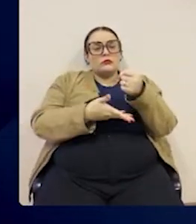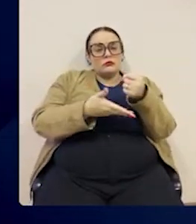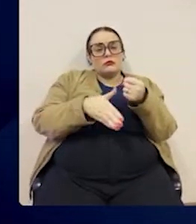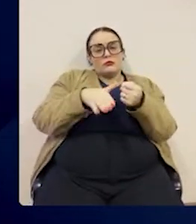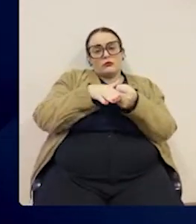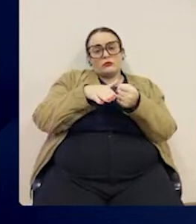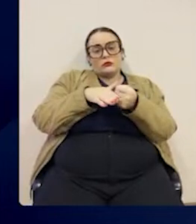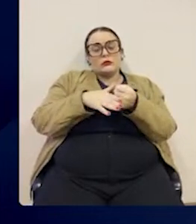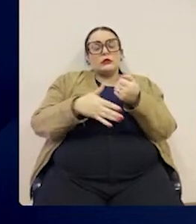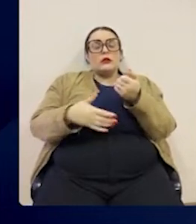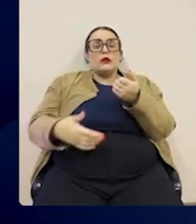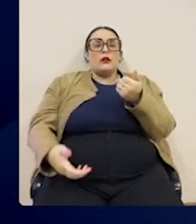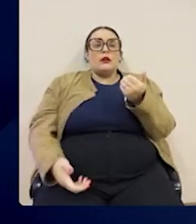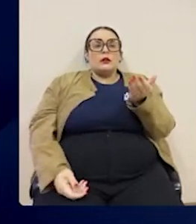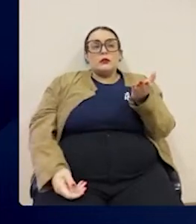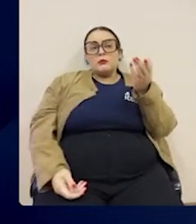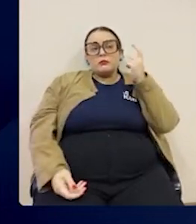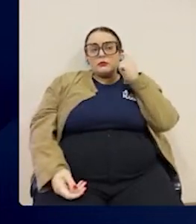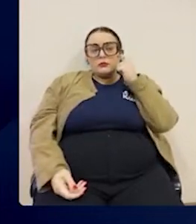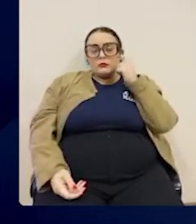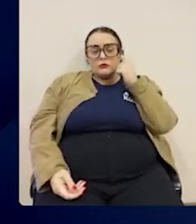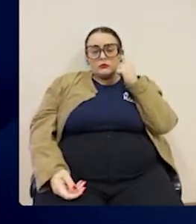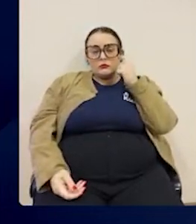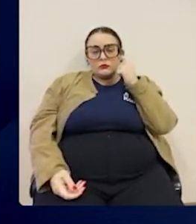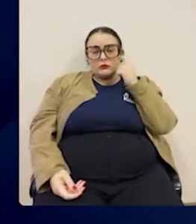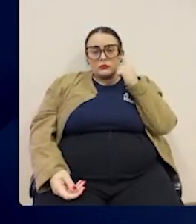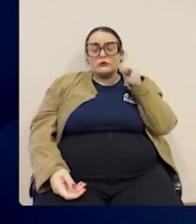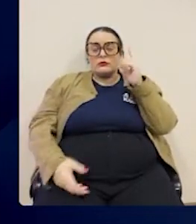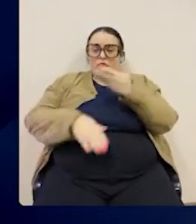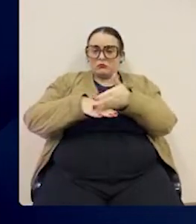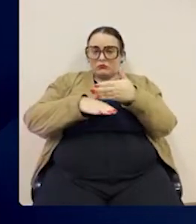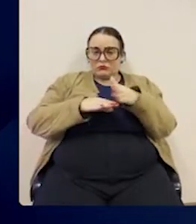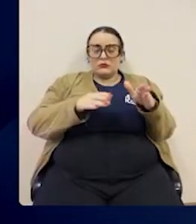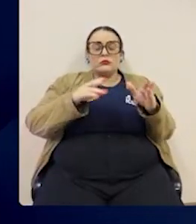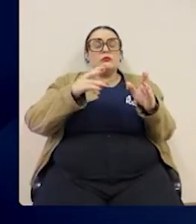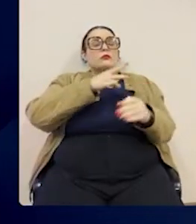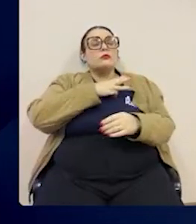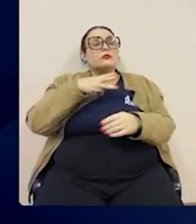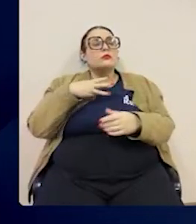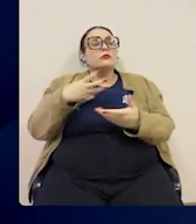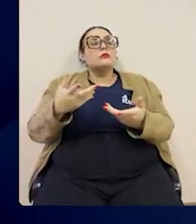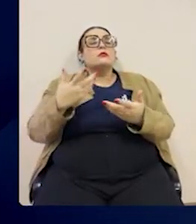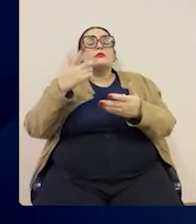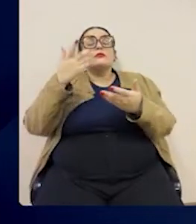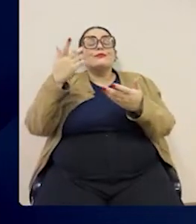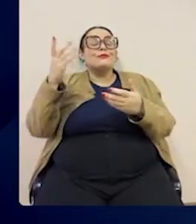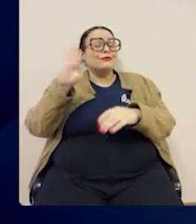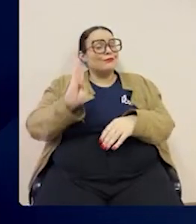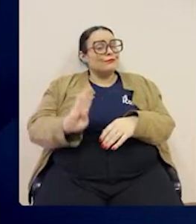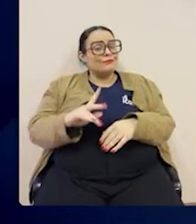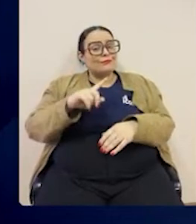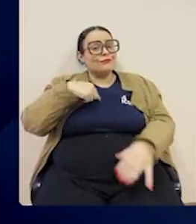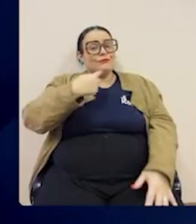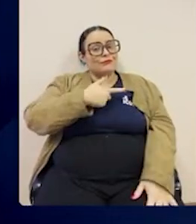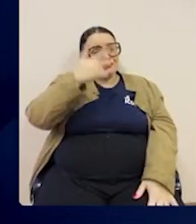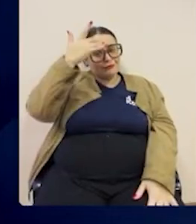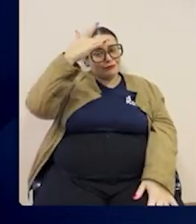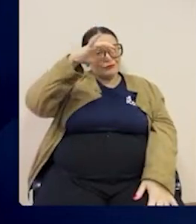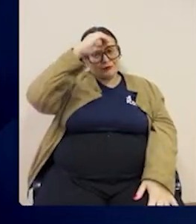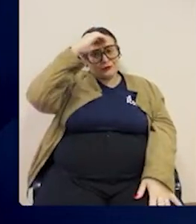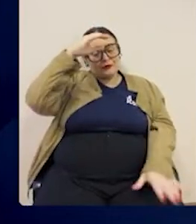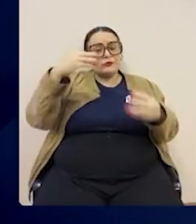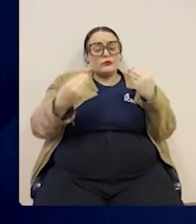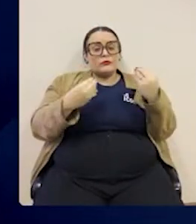menos considerando esse ensaio clínico. Para a realidade brasileira, a gente não sabe exatamente quais seriam